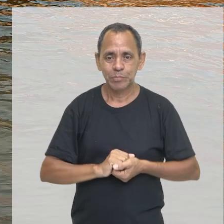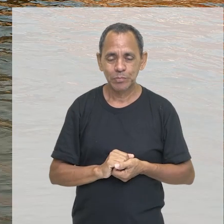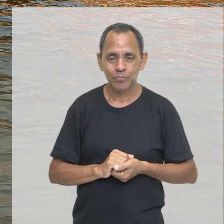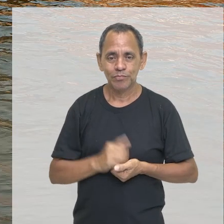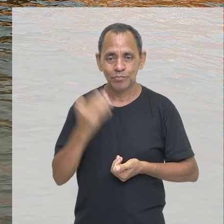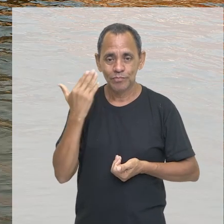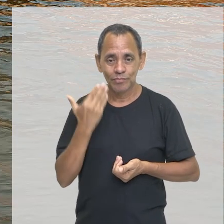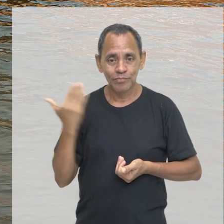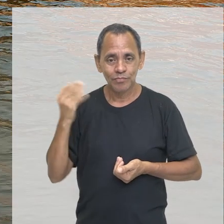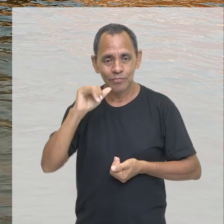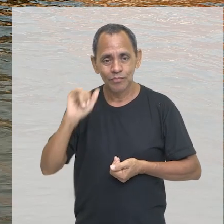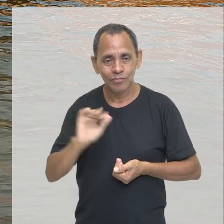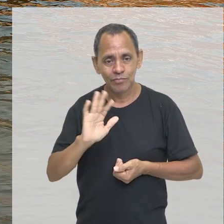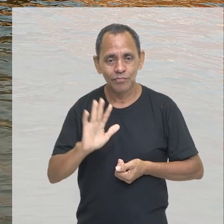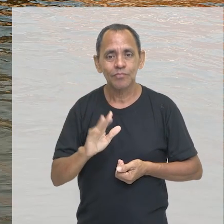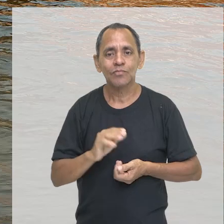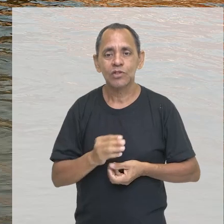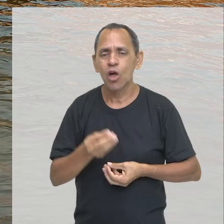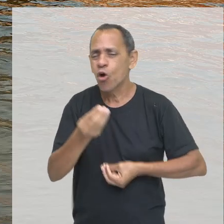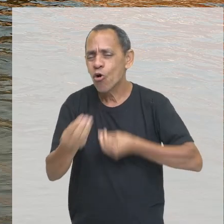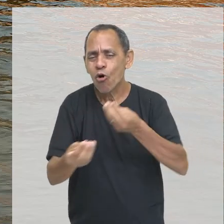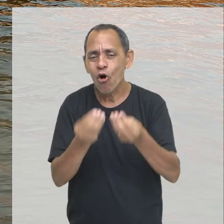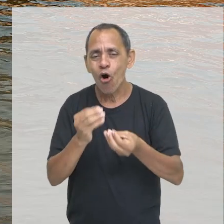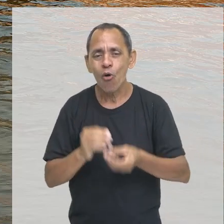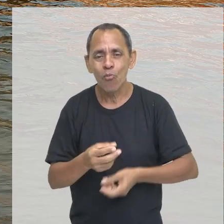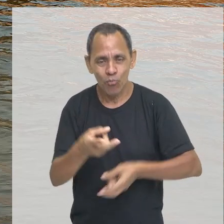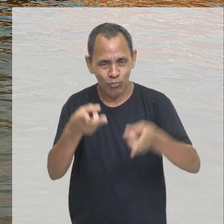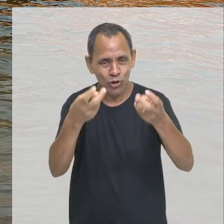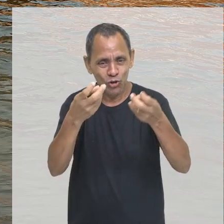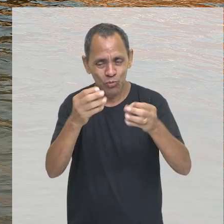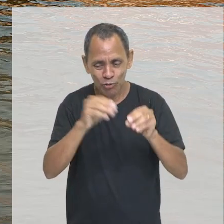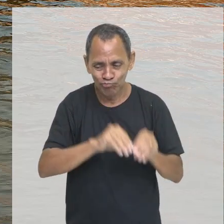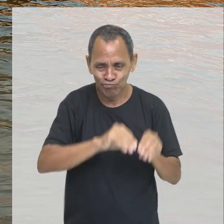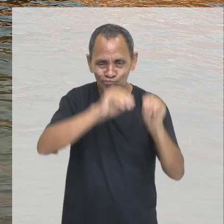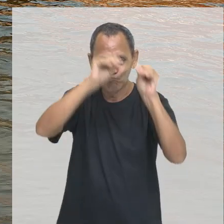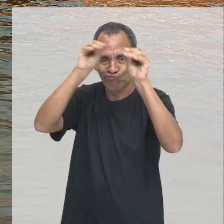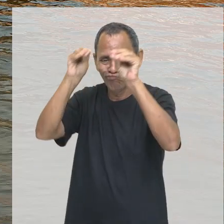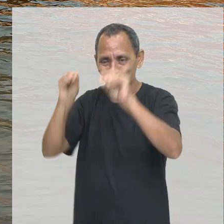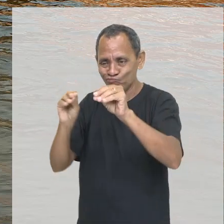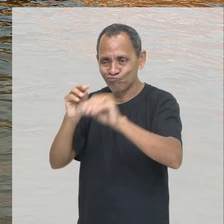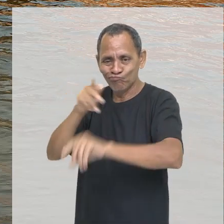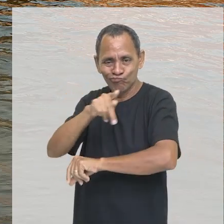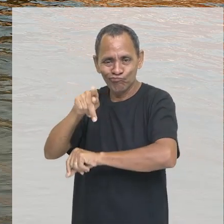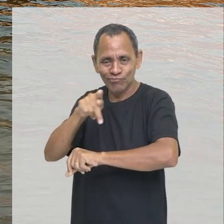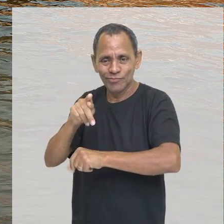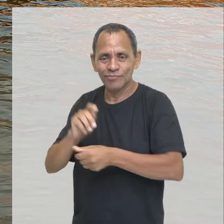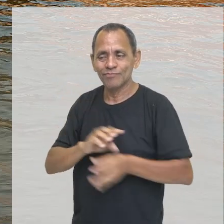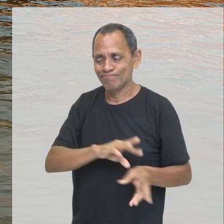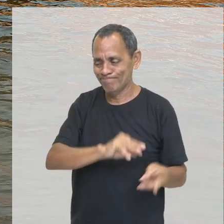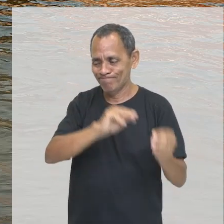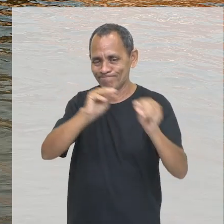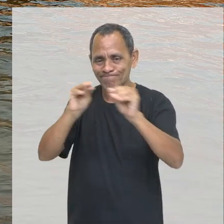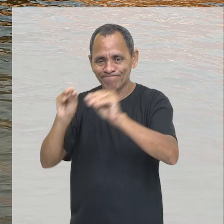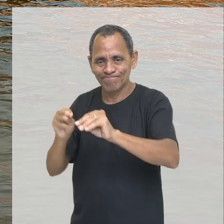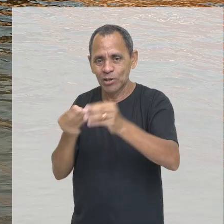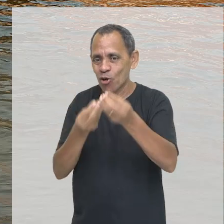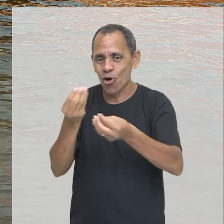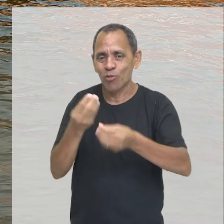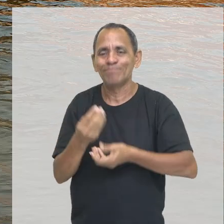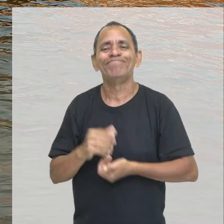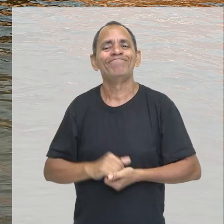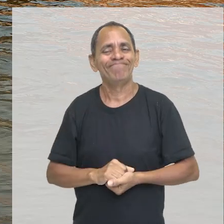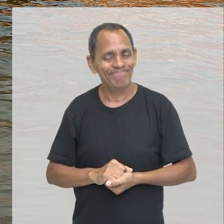só, para onde agora o professor foi transportado? Meu Deus do céu, você me pergunta,